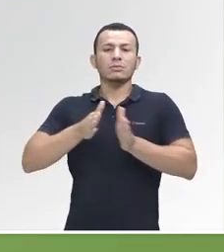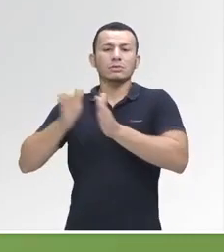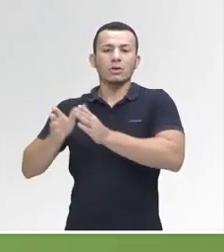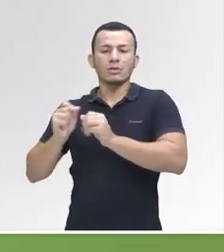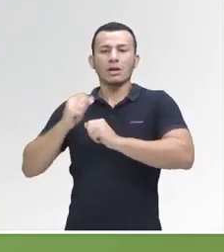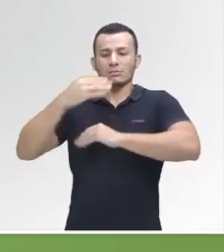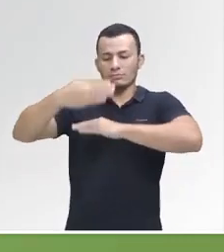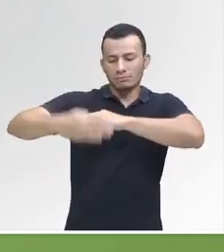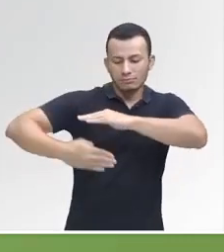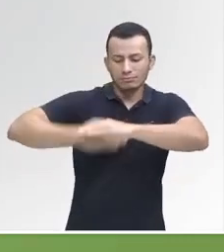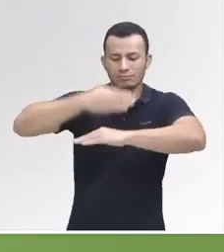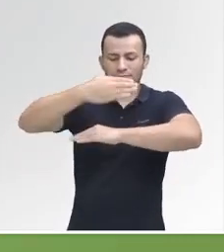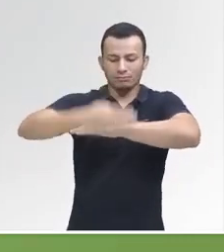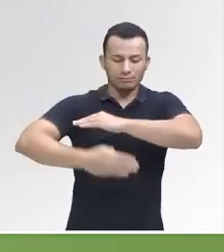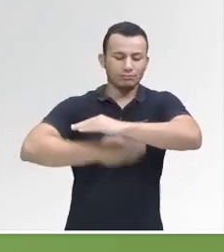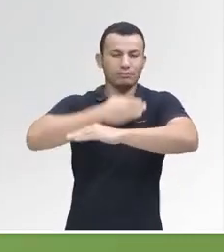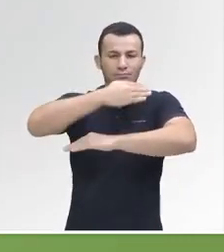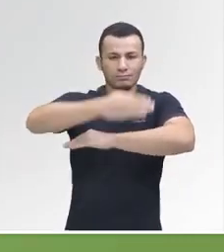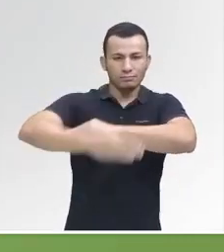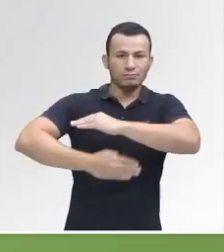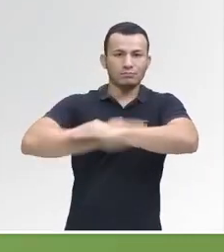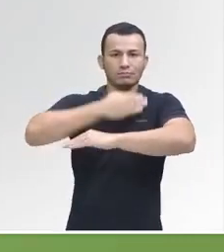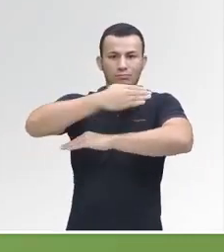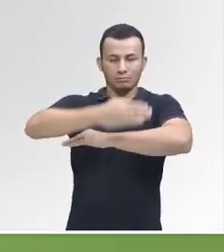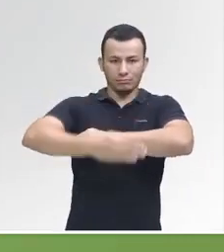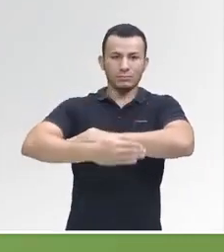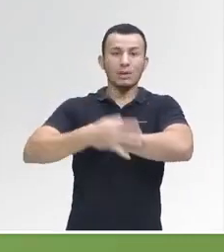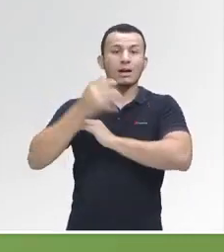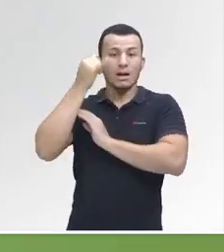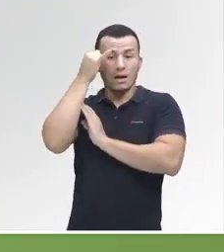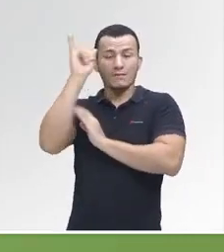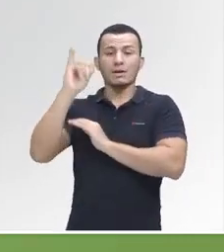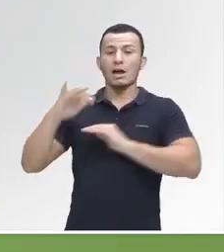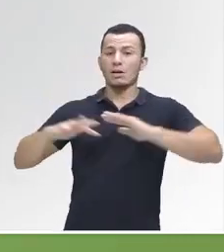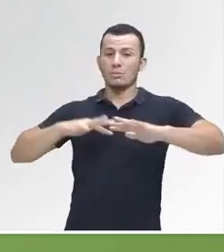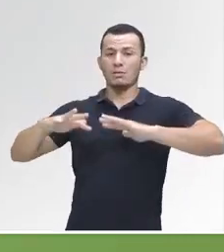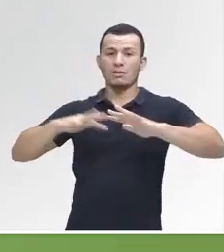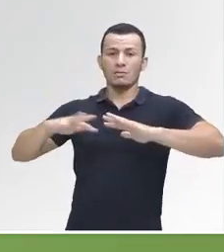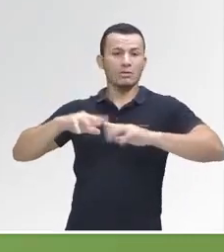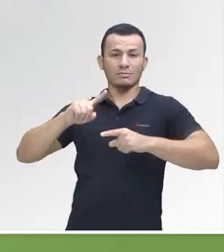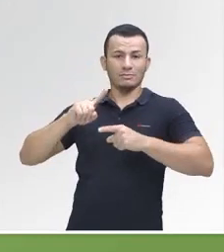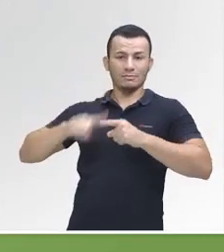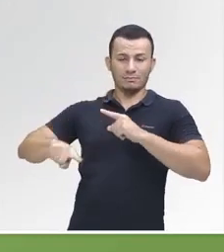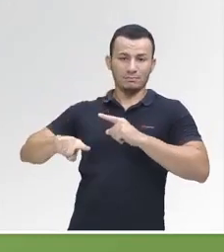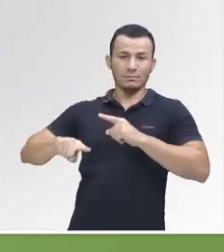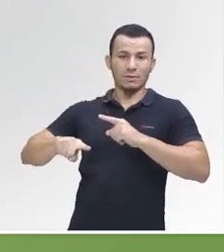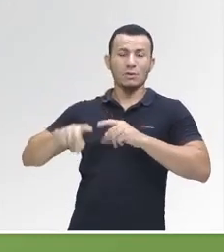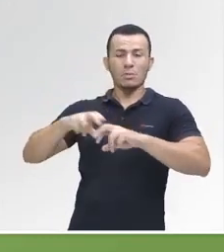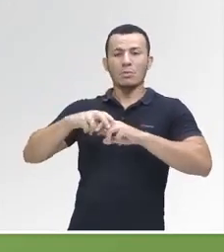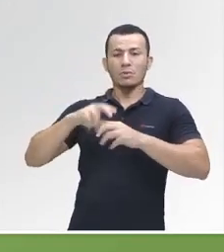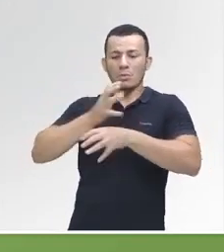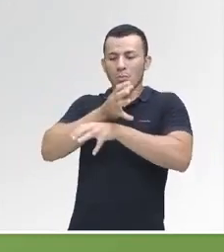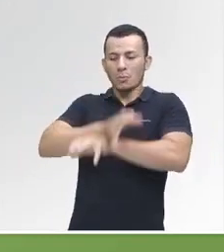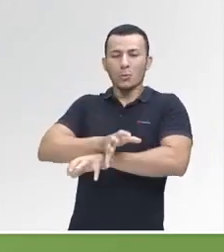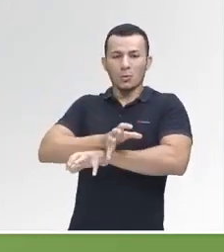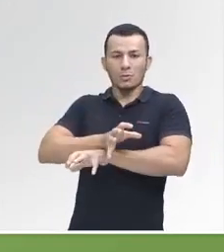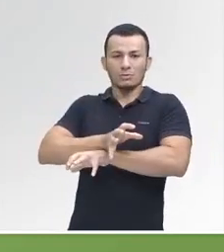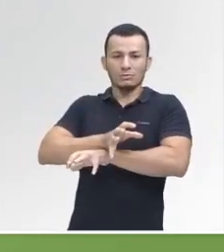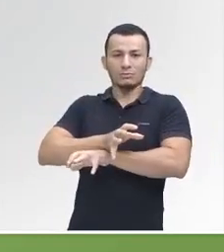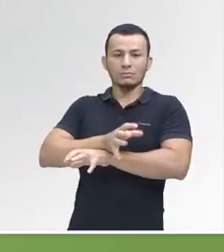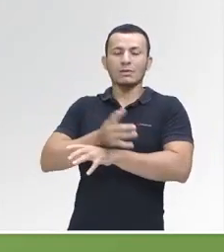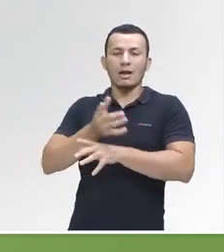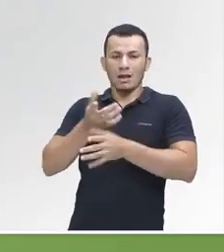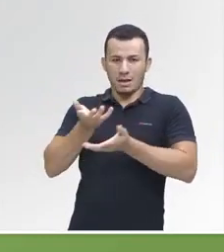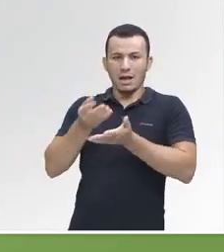imobilizar a região para evitar a movimentação dos ossos lesionados. Não tentar colocar o osso